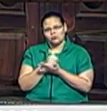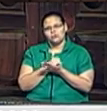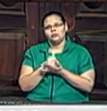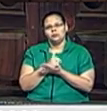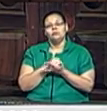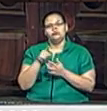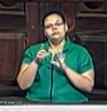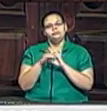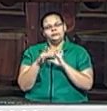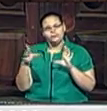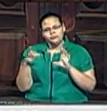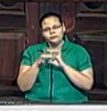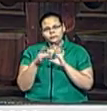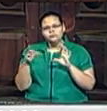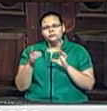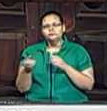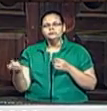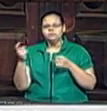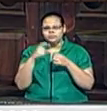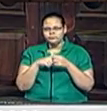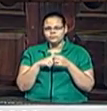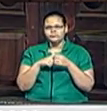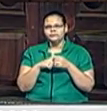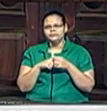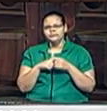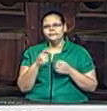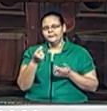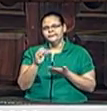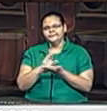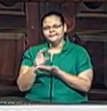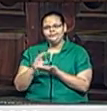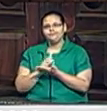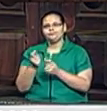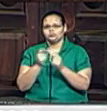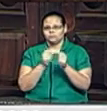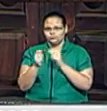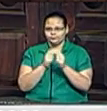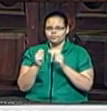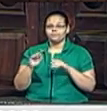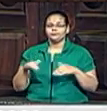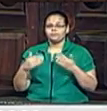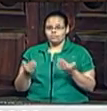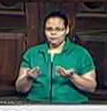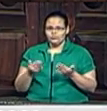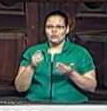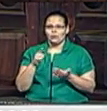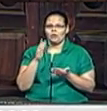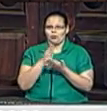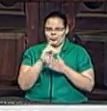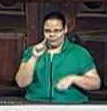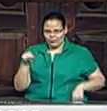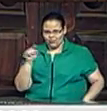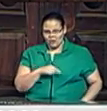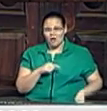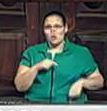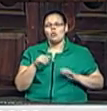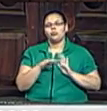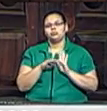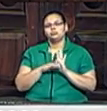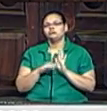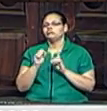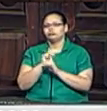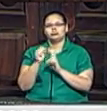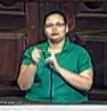você permite o retorno desse recurso na economia. Então, acabar com o programa social é um